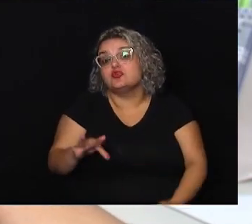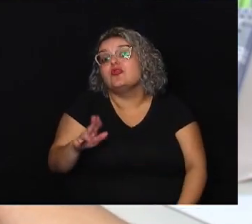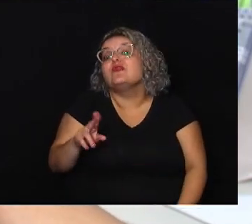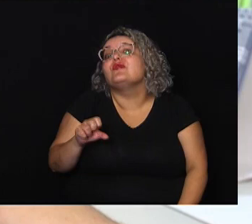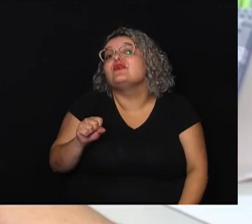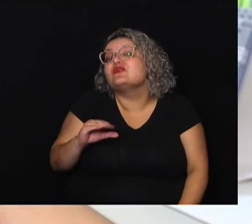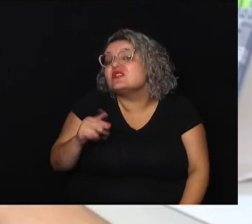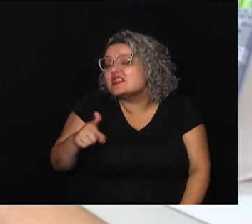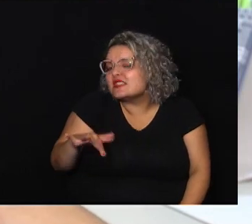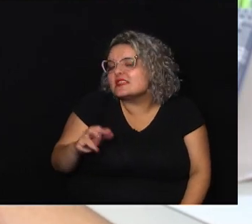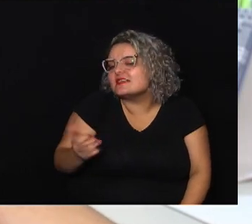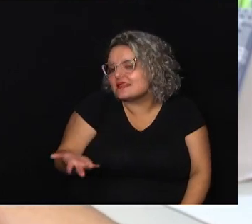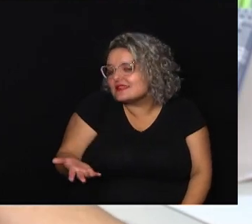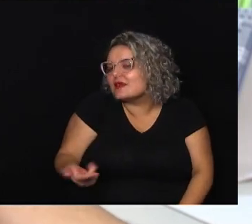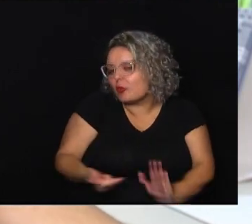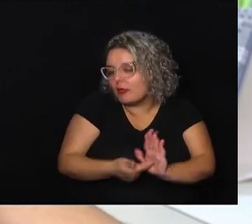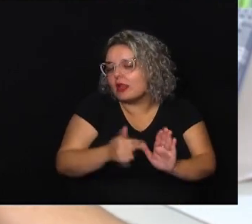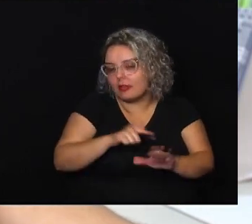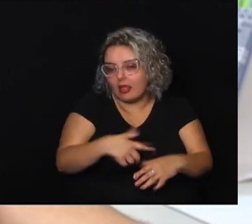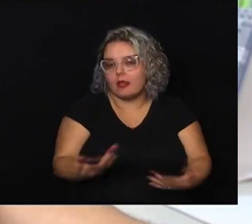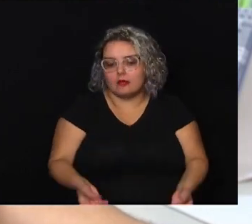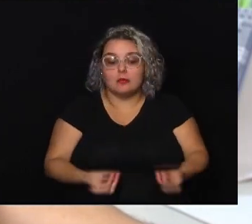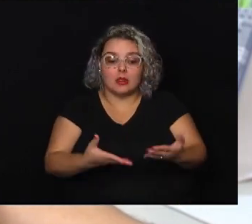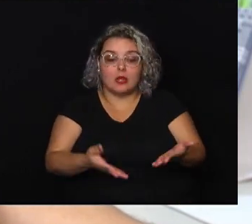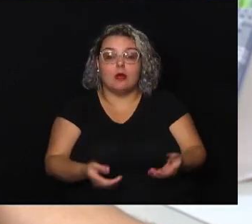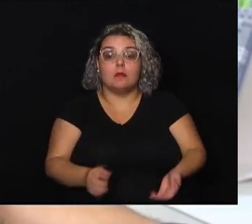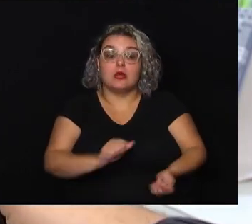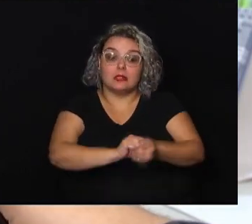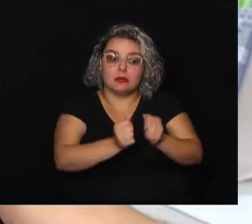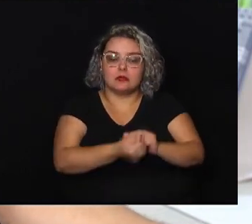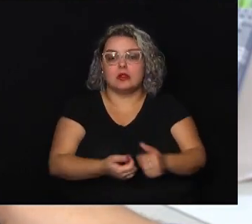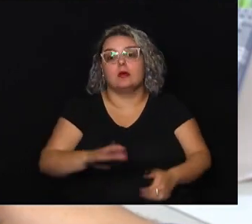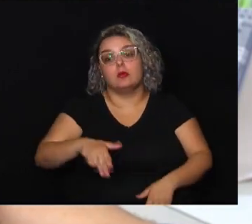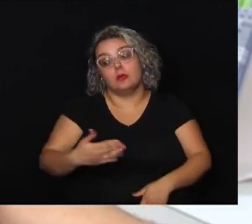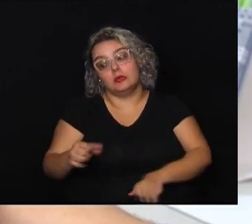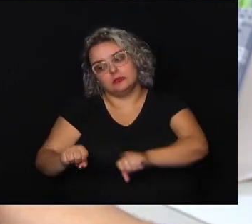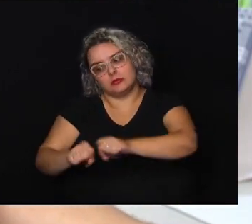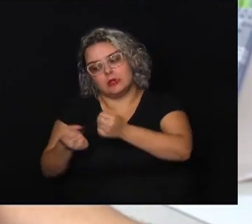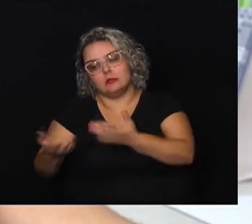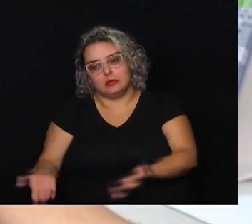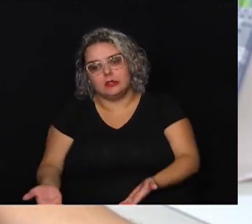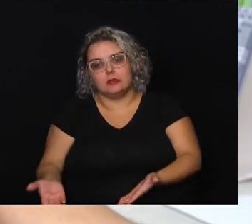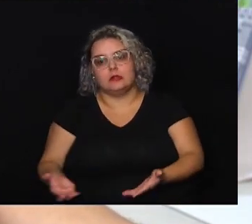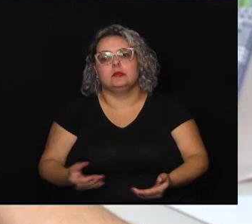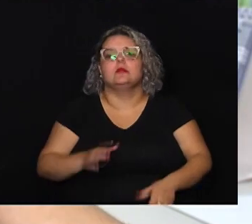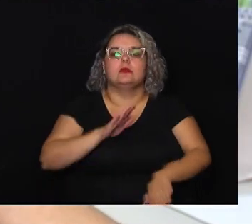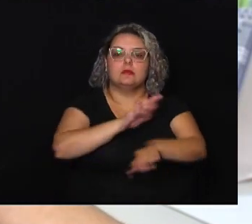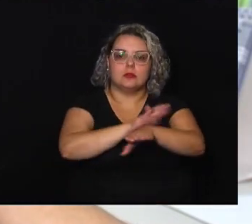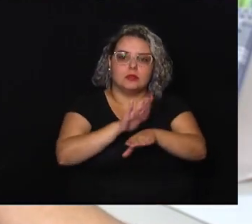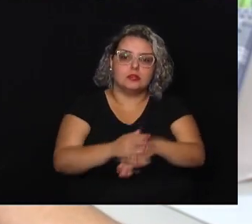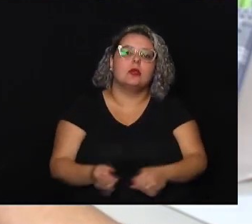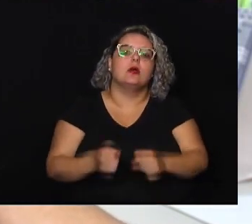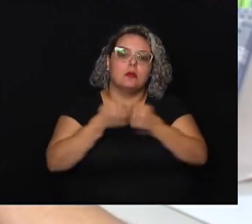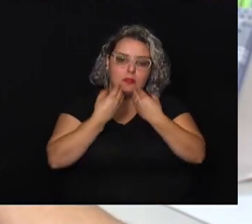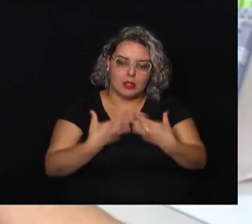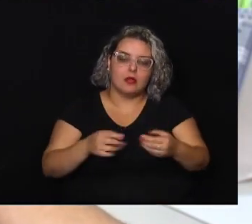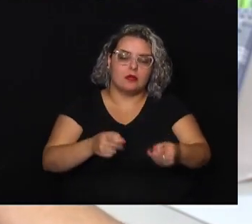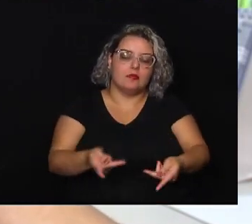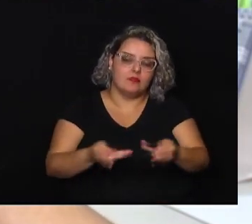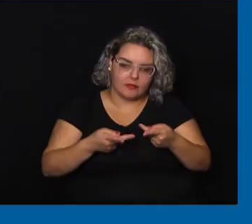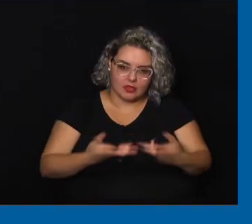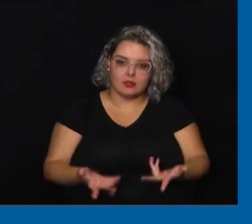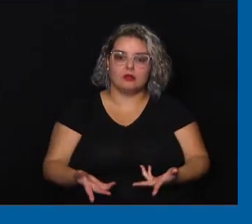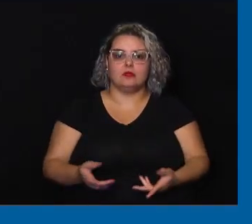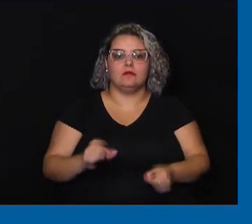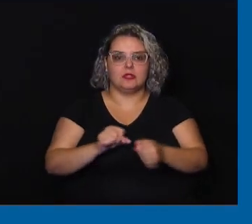precisa. A população precisa disso. A gente está dando para o Ouro Verde, mas quem vai usufruir é a população. Então um tomógrafo é muito bem-vindo. Por isso que a gente está fazendo isso